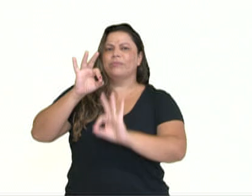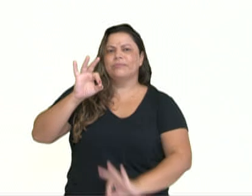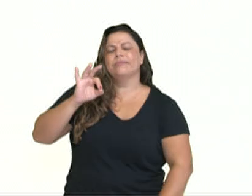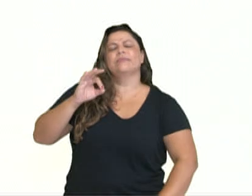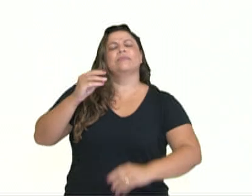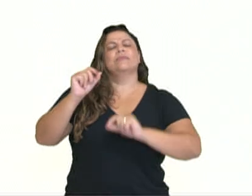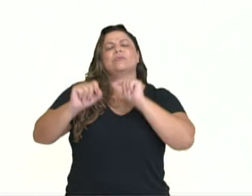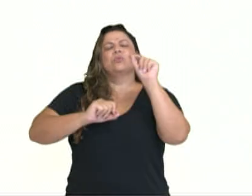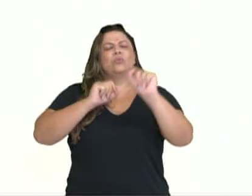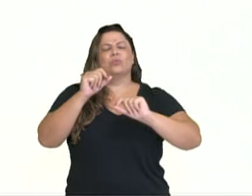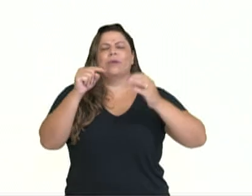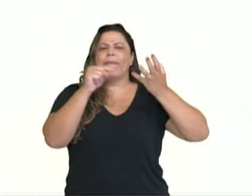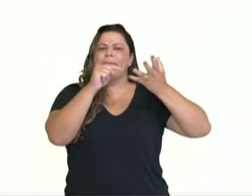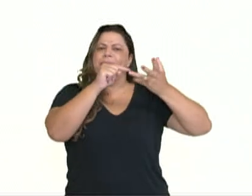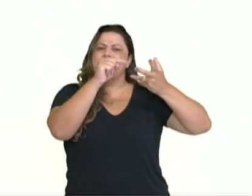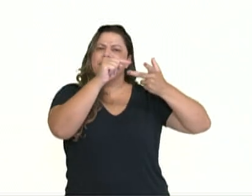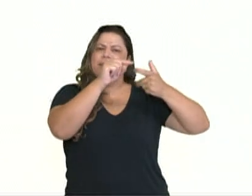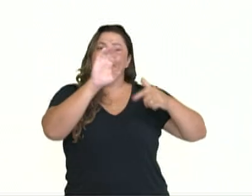partes que compõem o enredo?